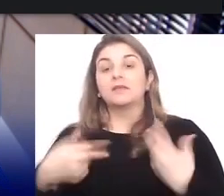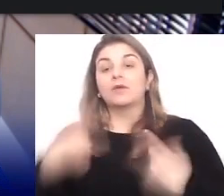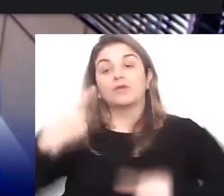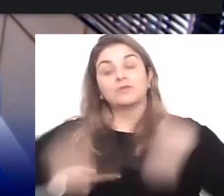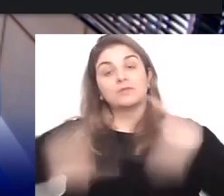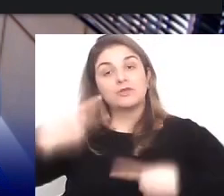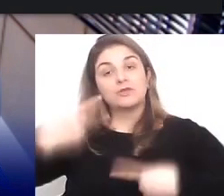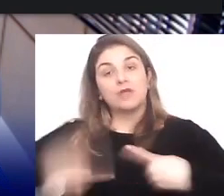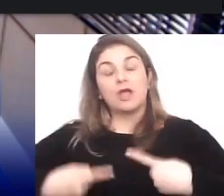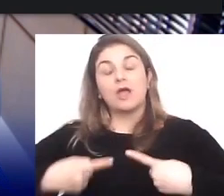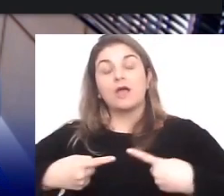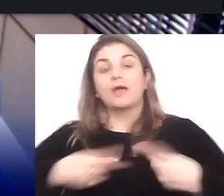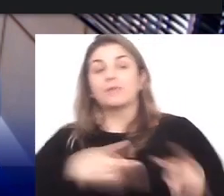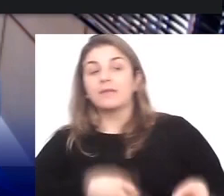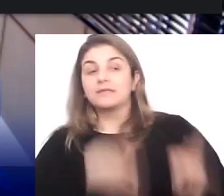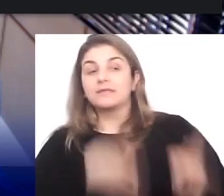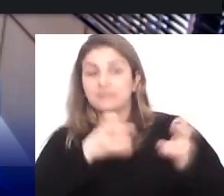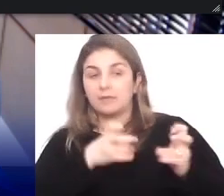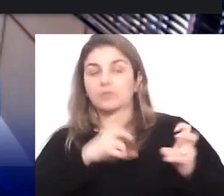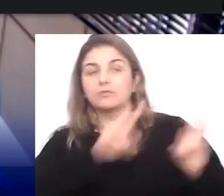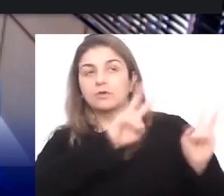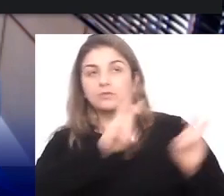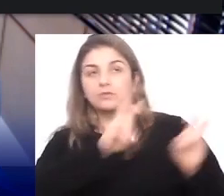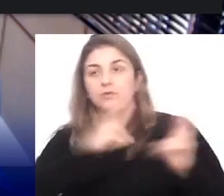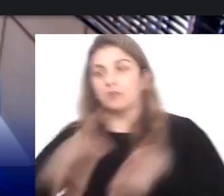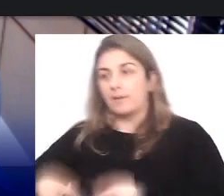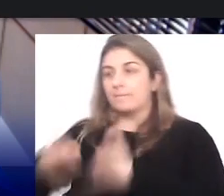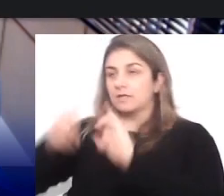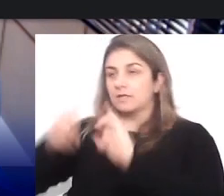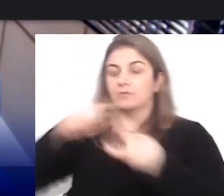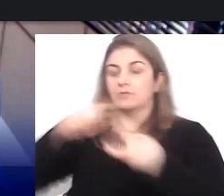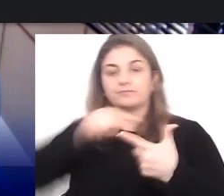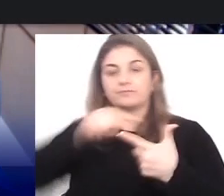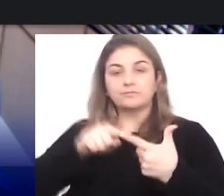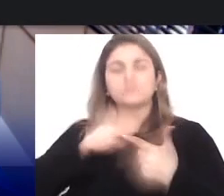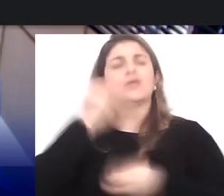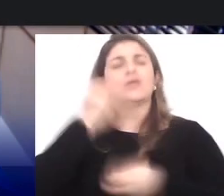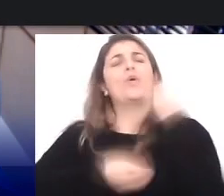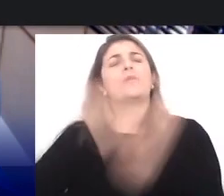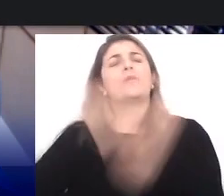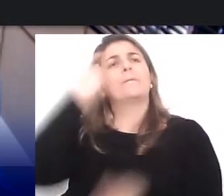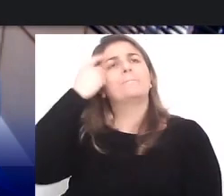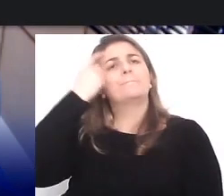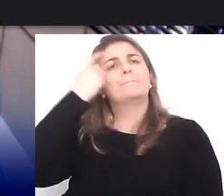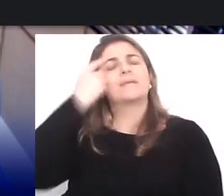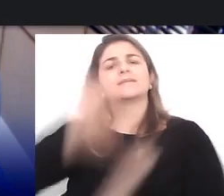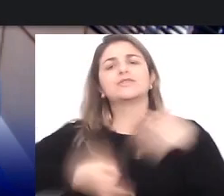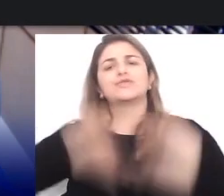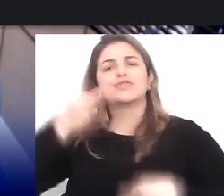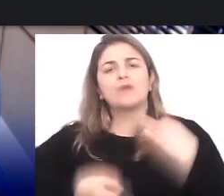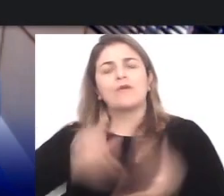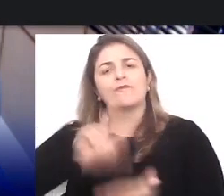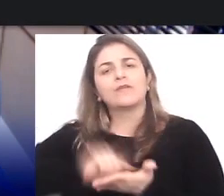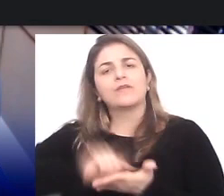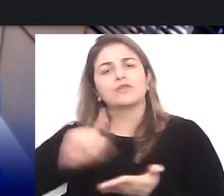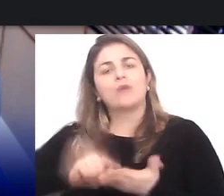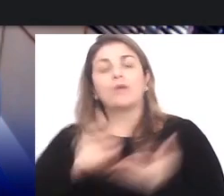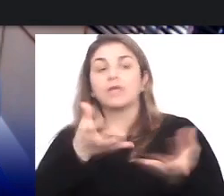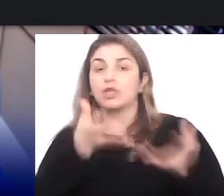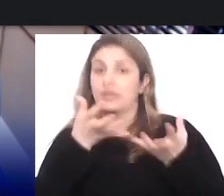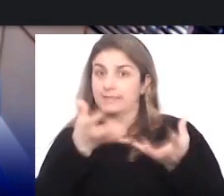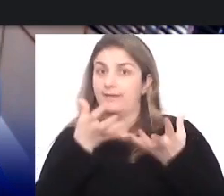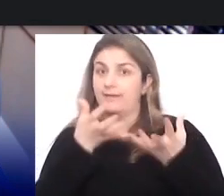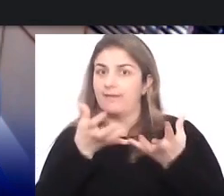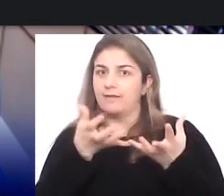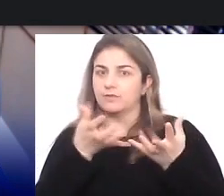perspectivas. Pensar justiça criminal virtual significa pensar qual é a justiça virtual criminal que nós queremos, primeiro ponto,